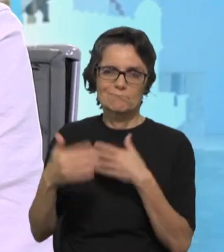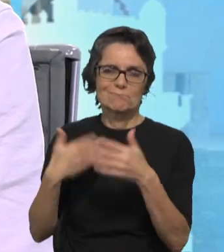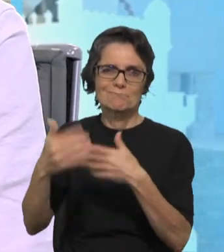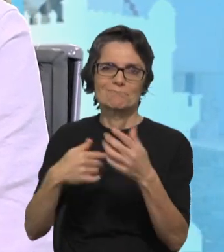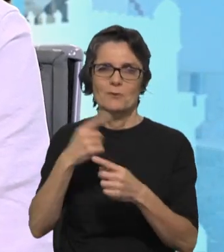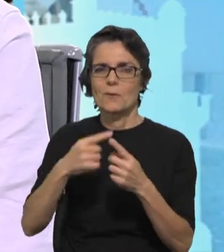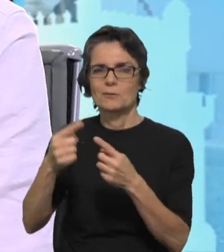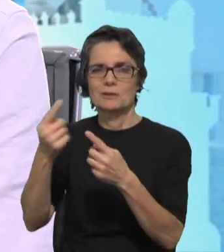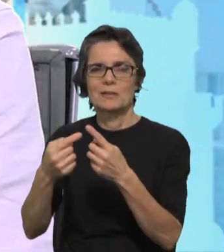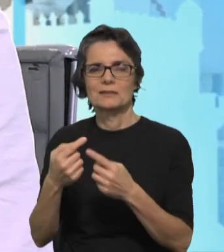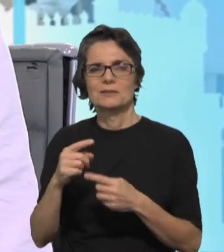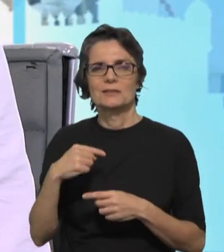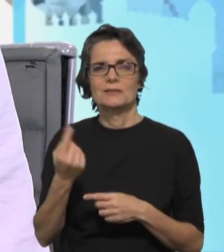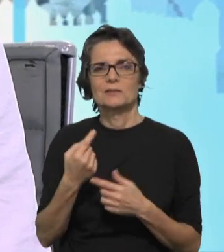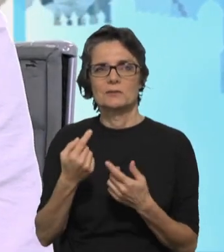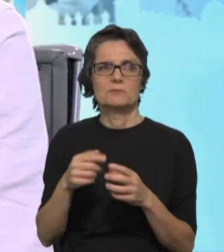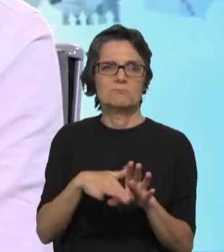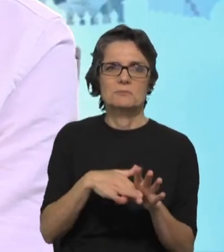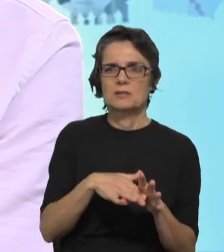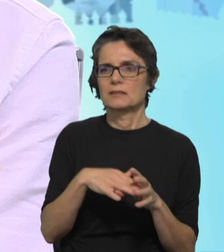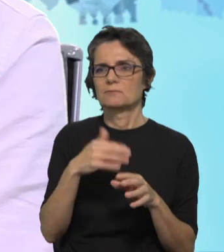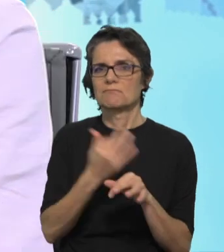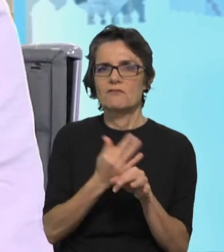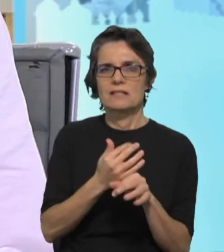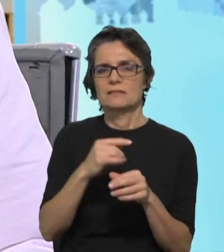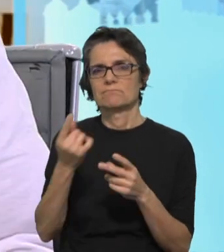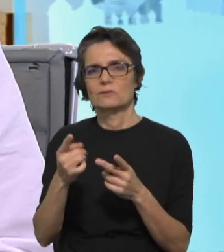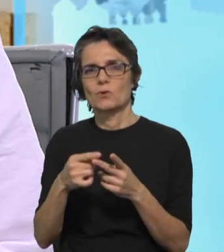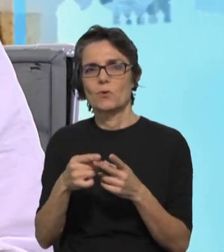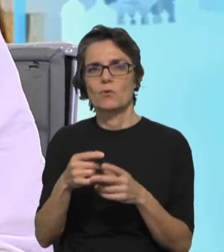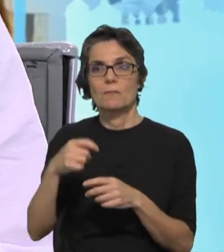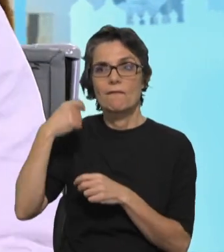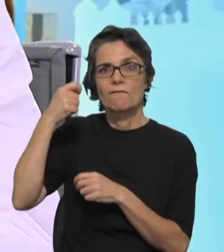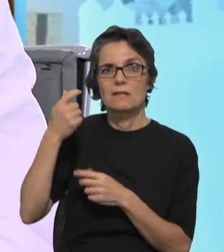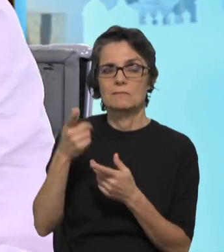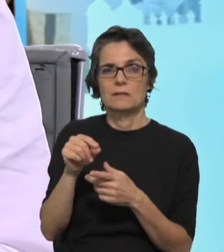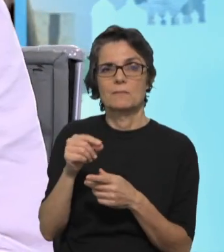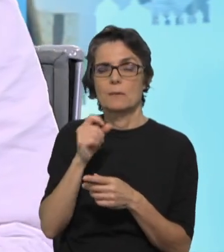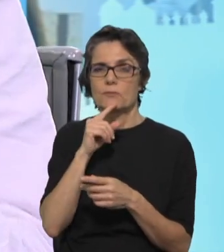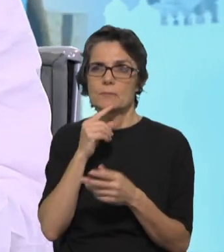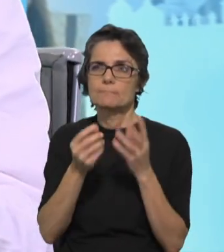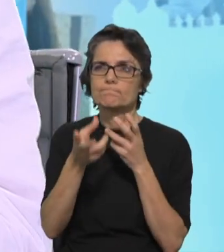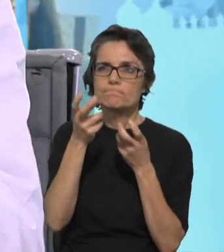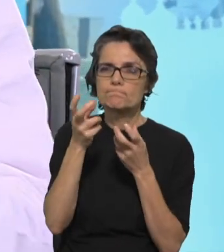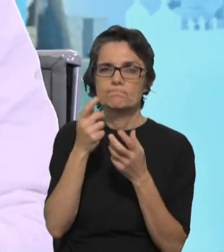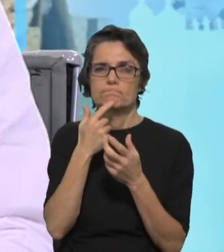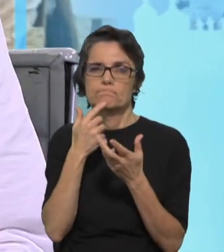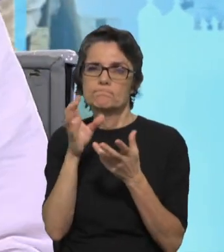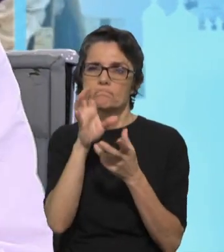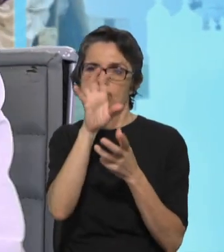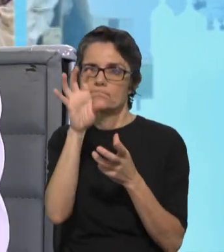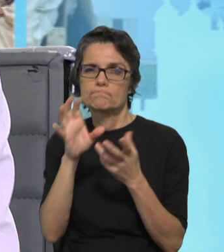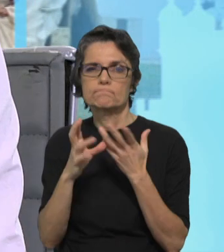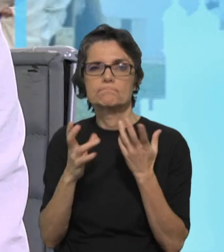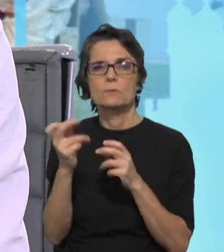tentamos, quer participando nas comemorações, quer se calhar alguns filmes que também existem, que nos permitem se calhar até ter uma ideia mais visual daquilo que